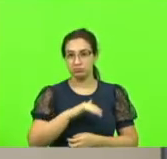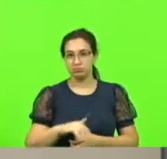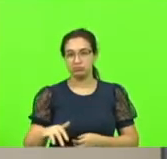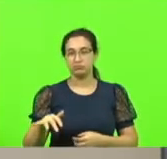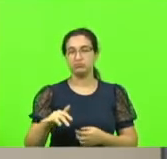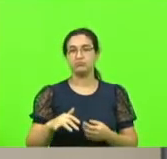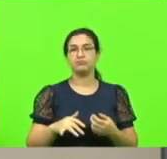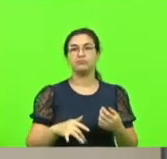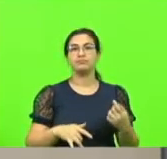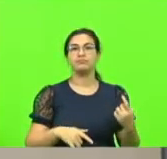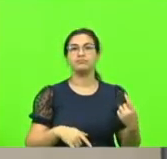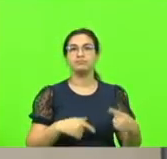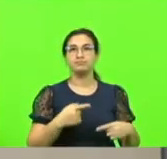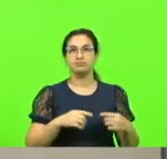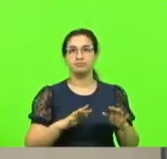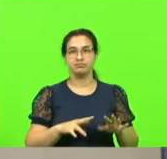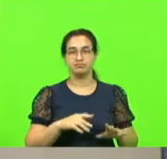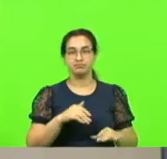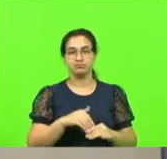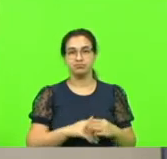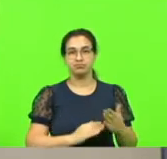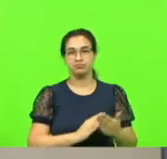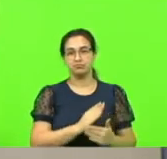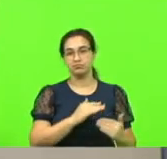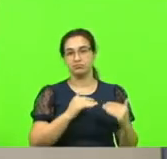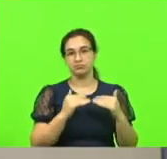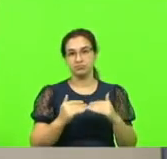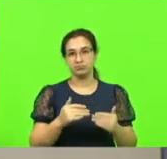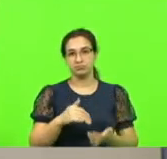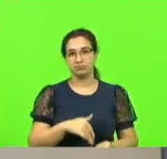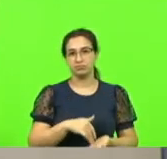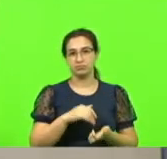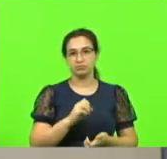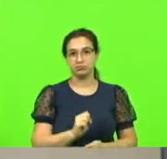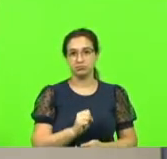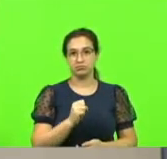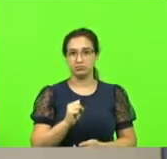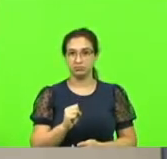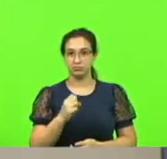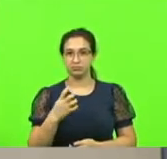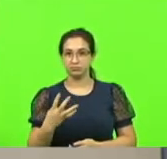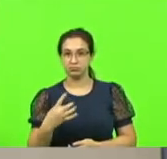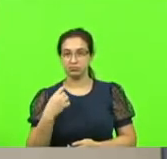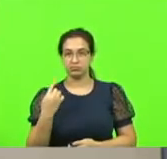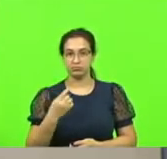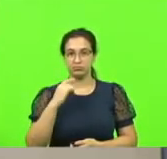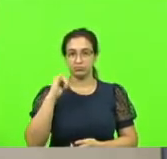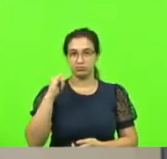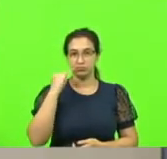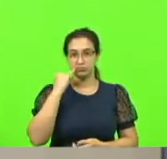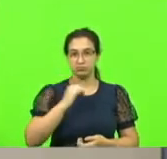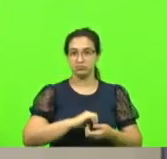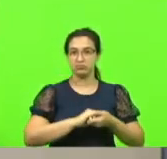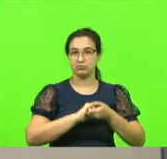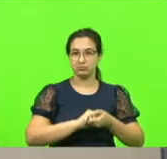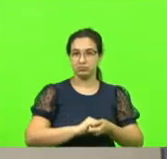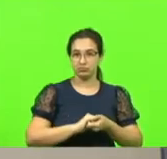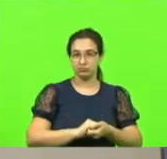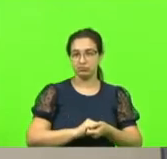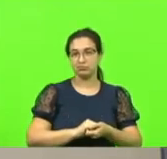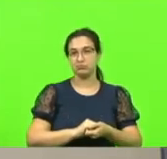permaneçam como se encontram. Aprovado por unanimidade. Moção 884, autor deputado Jair Mioto, cumprimentando o fundador da